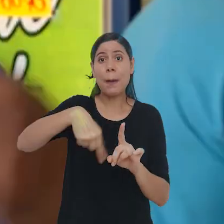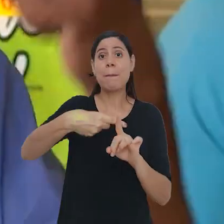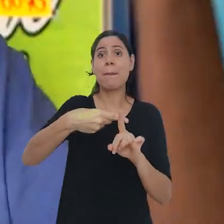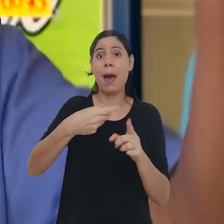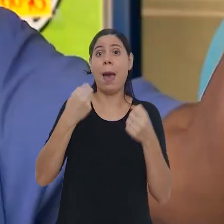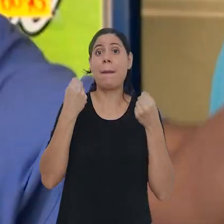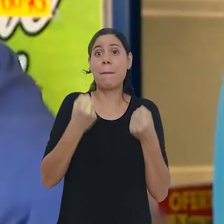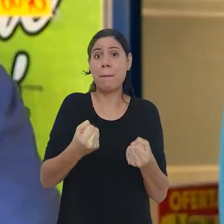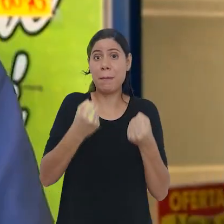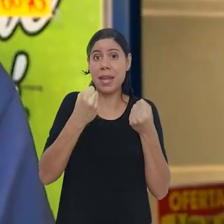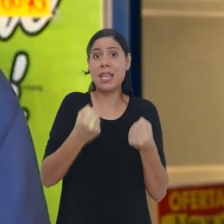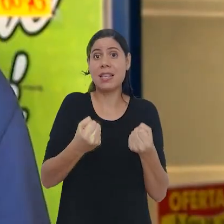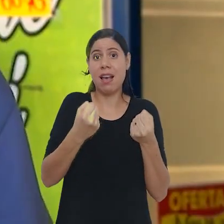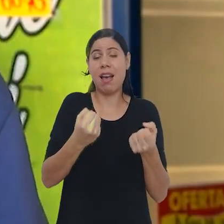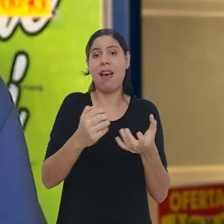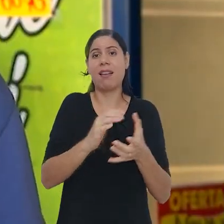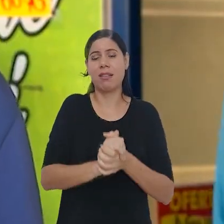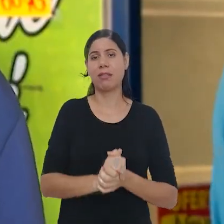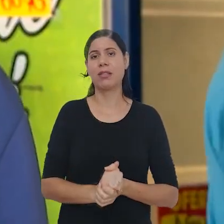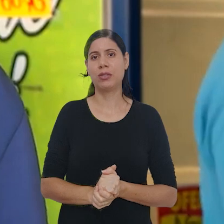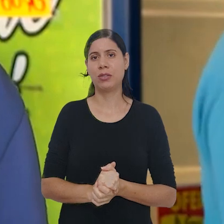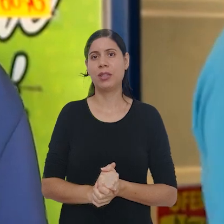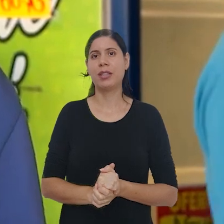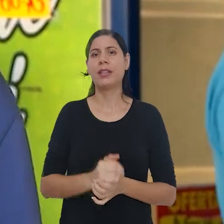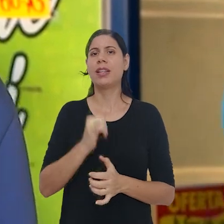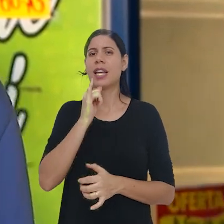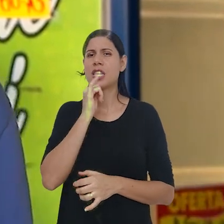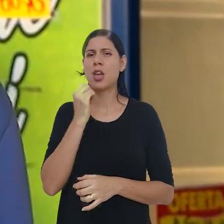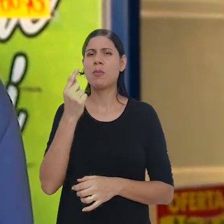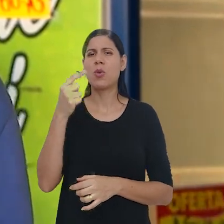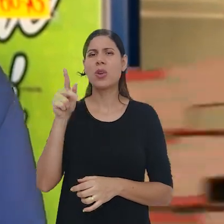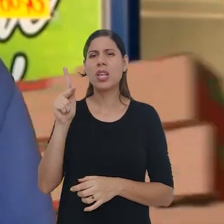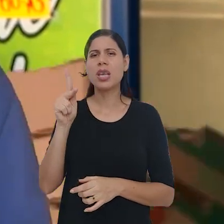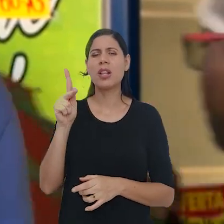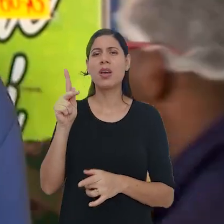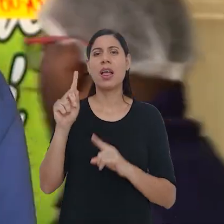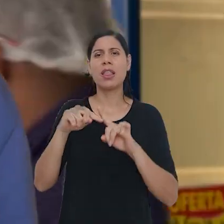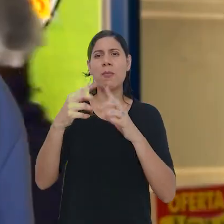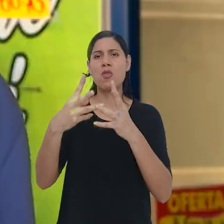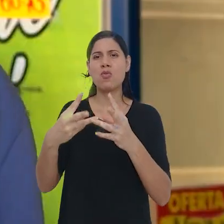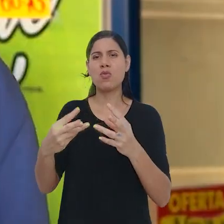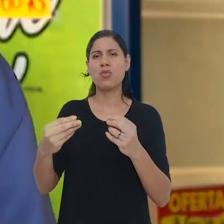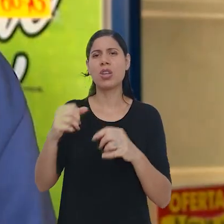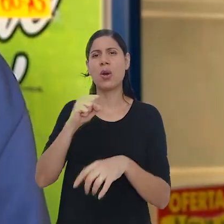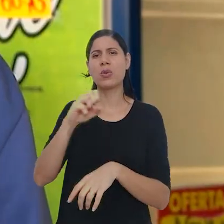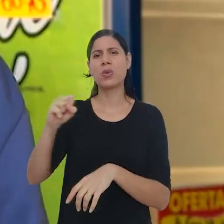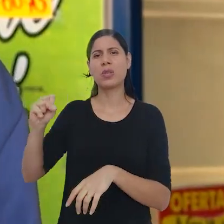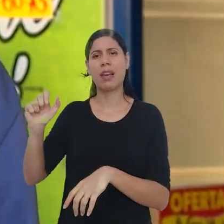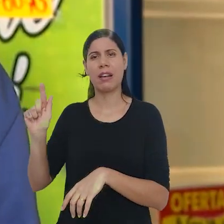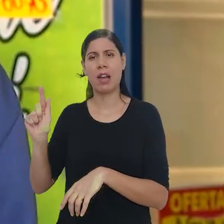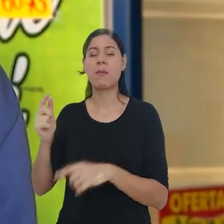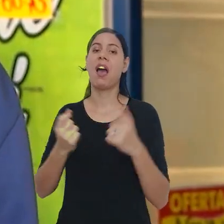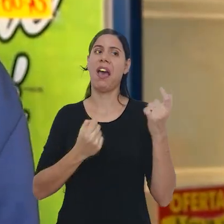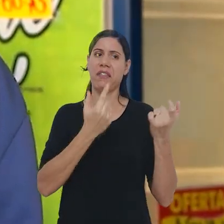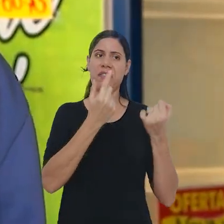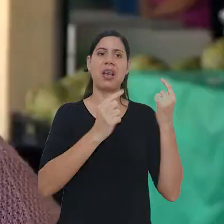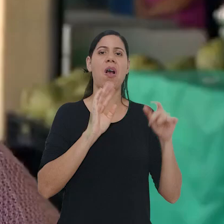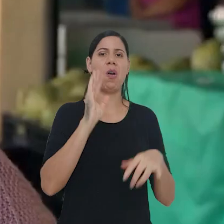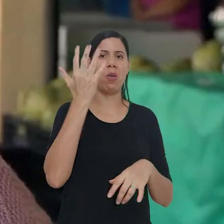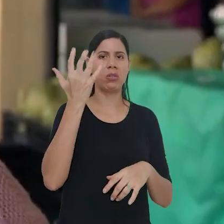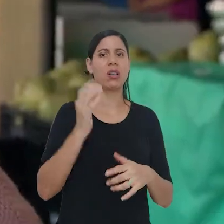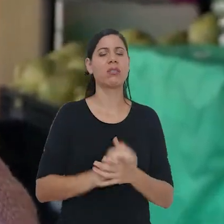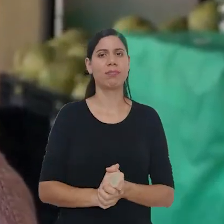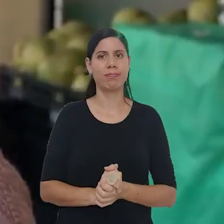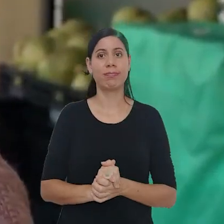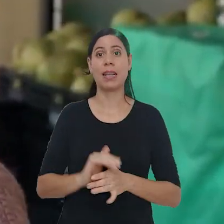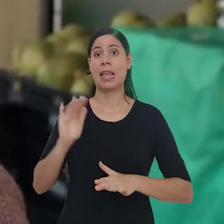ele acrescenta um peso a mais no produto, né? Diz, até 1 quilo, você vai pesar até 800 gramas. De fato, isso acontece mesmo.